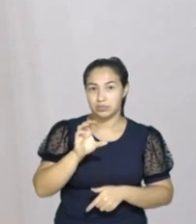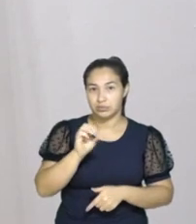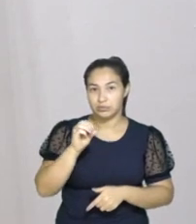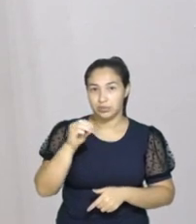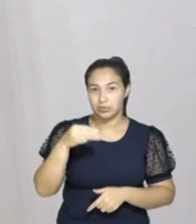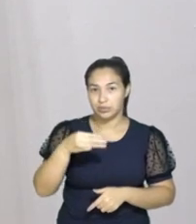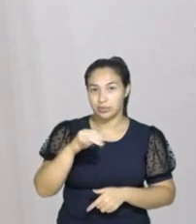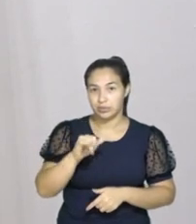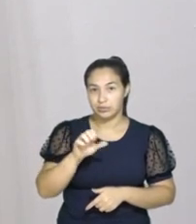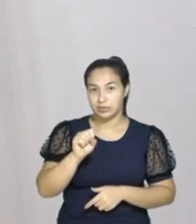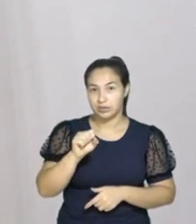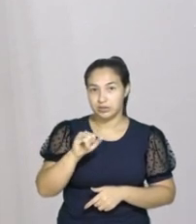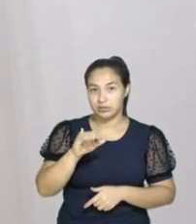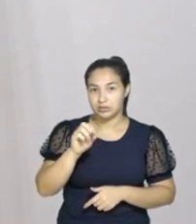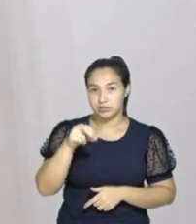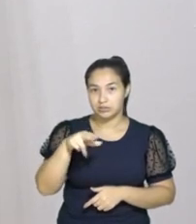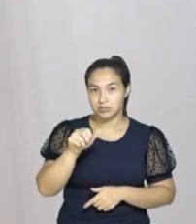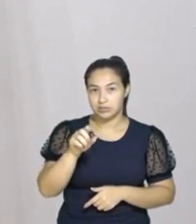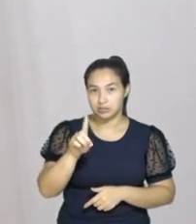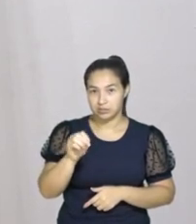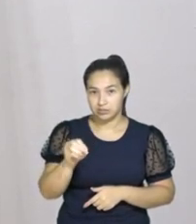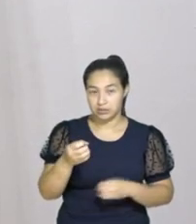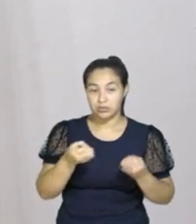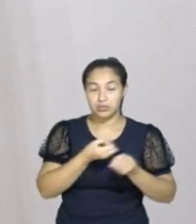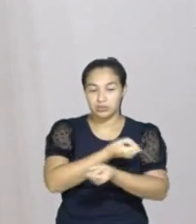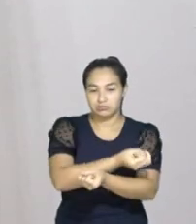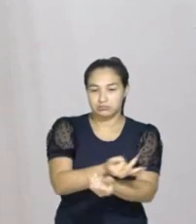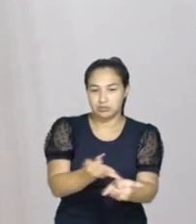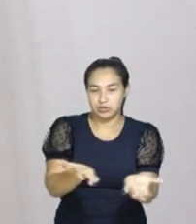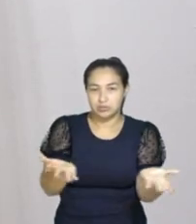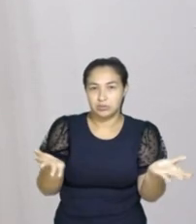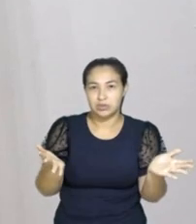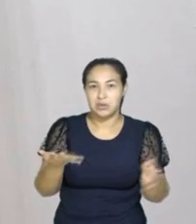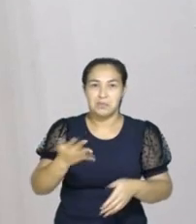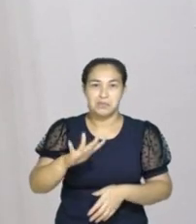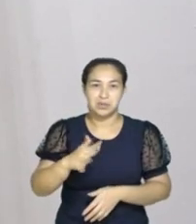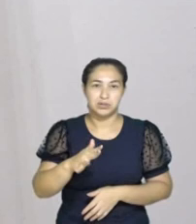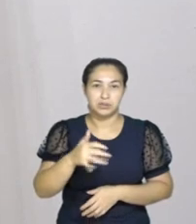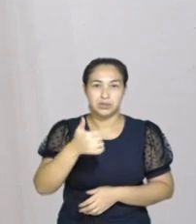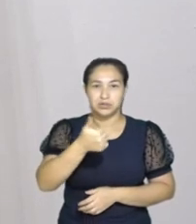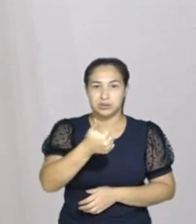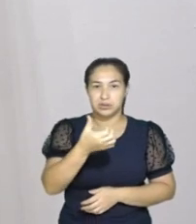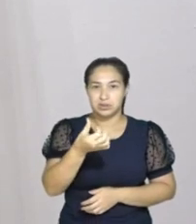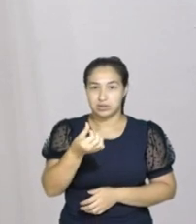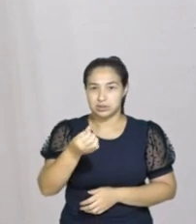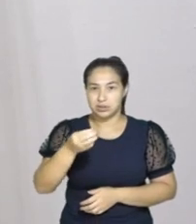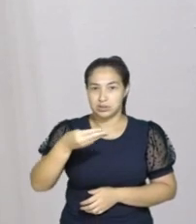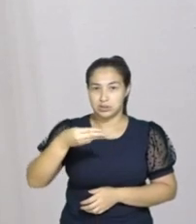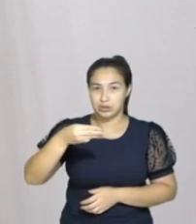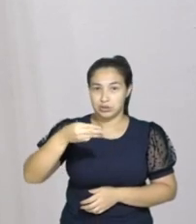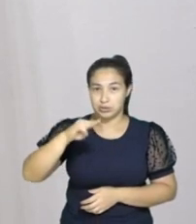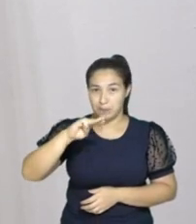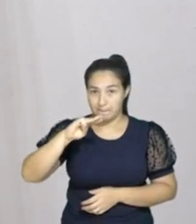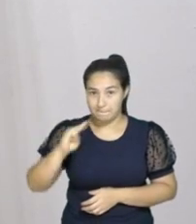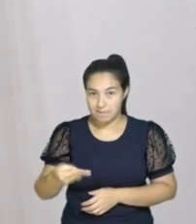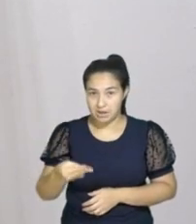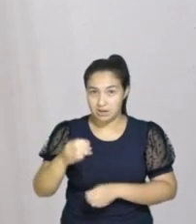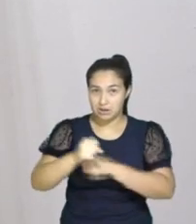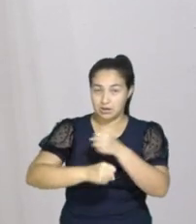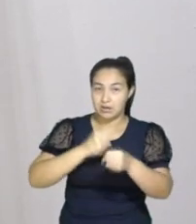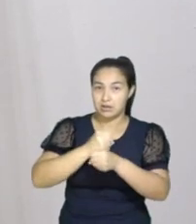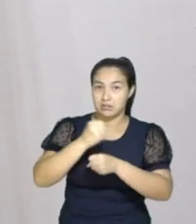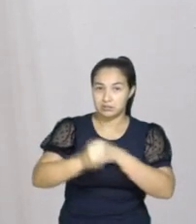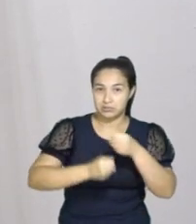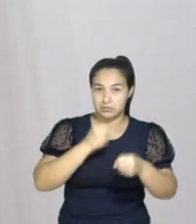e se distribuiu para esses 98 comissionados algo em torno de 16 milhões de reais ano em gratificação